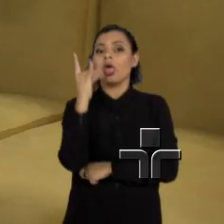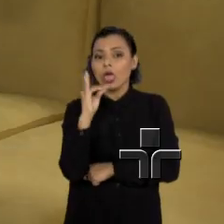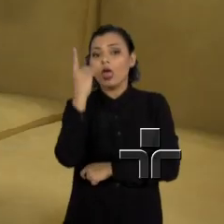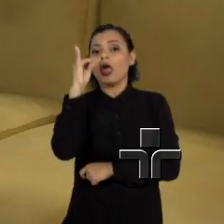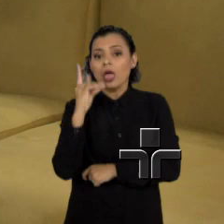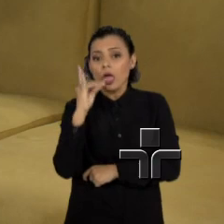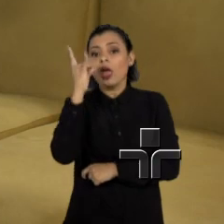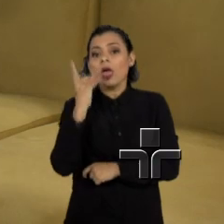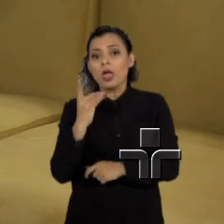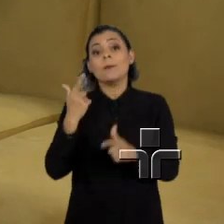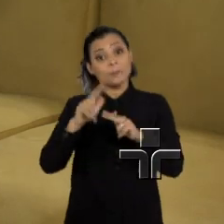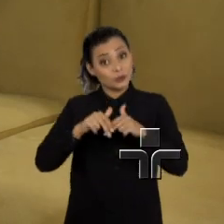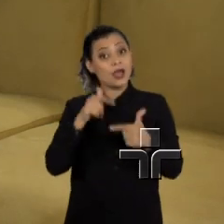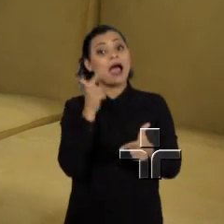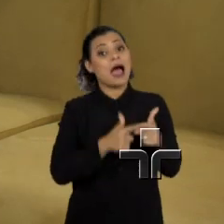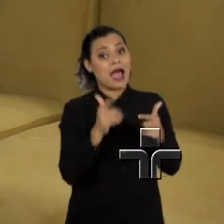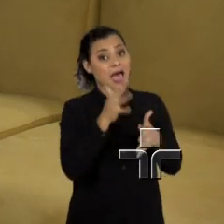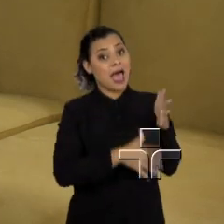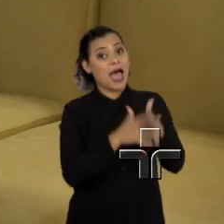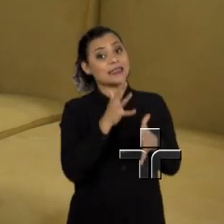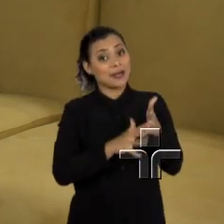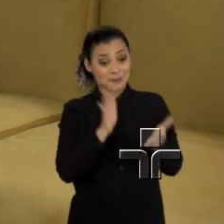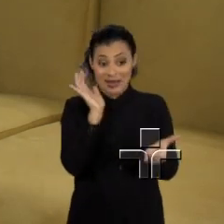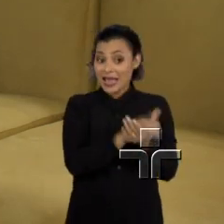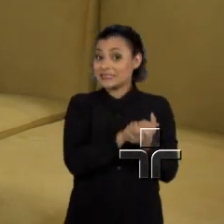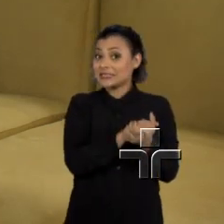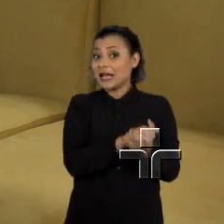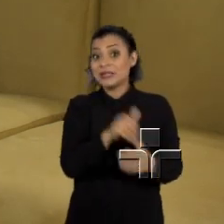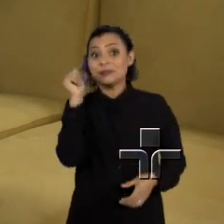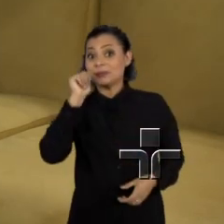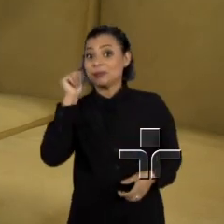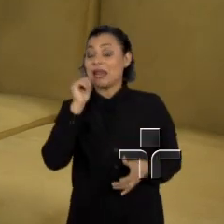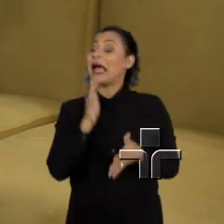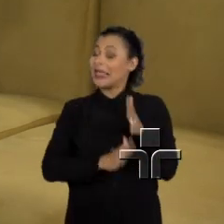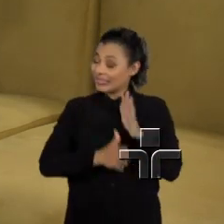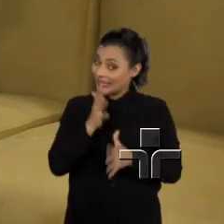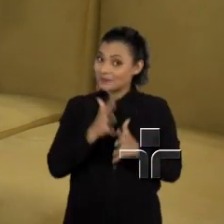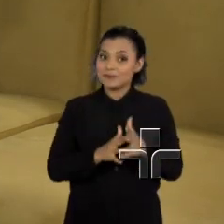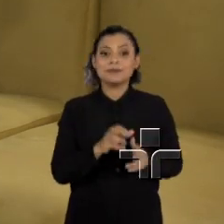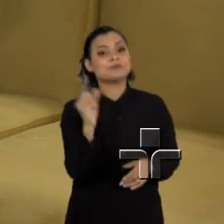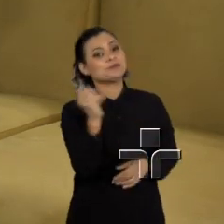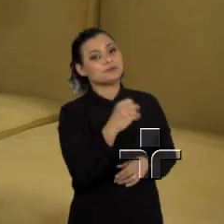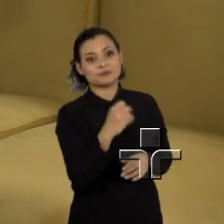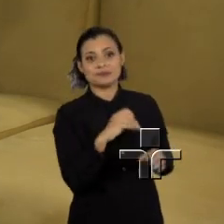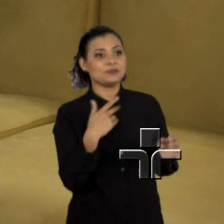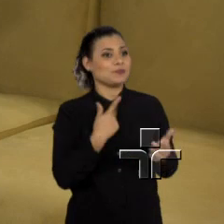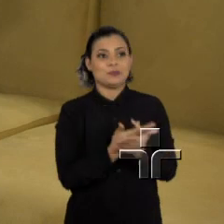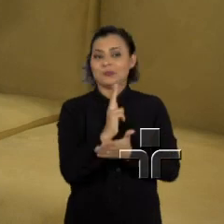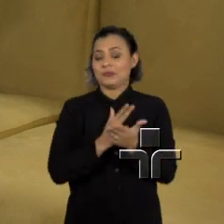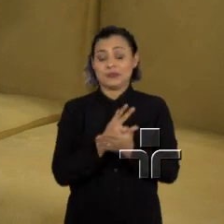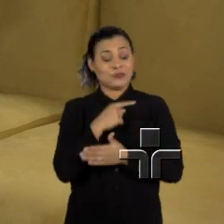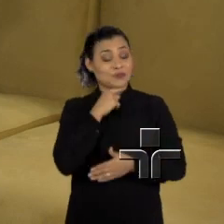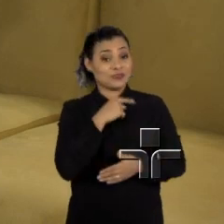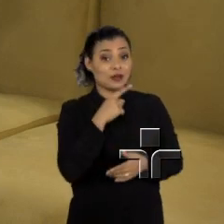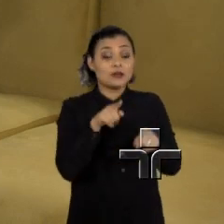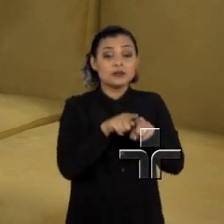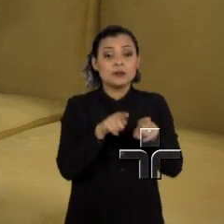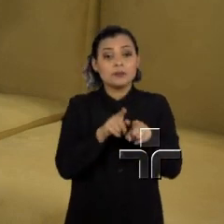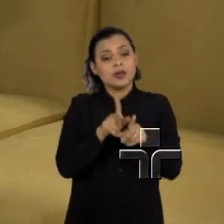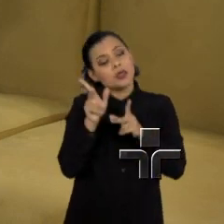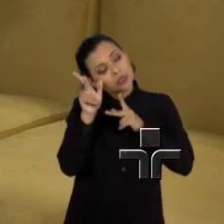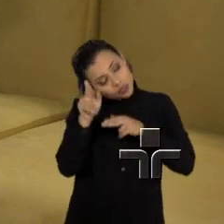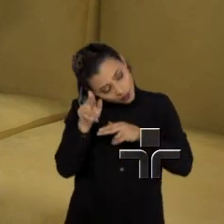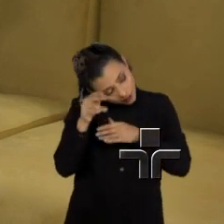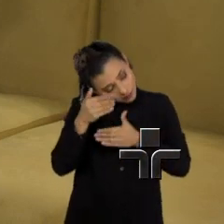isso atrapalham a vida se forem casados. Pois né? aí ninguém dorme, né? Exatamente. A apneia é outro problema que